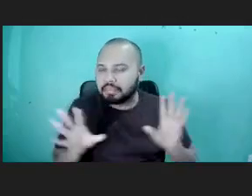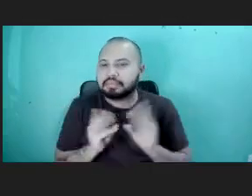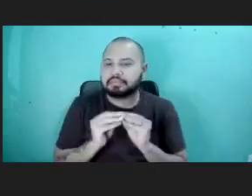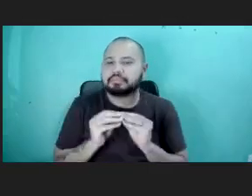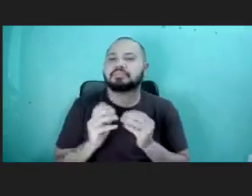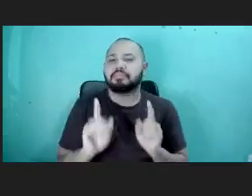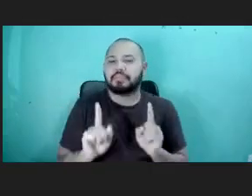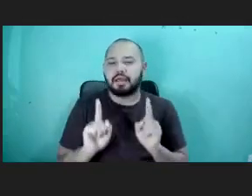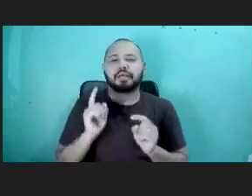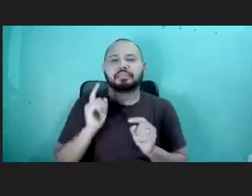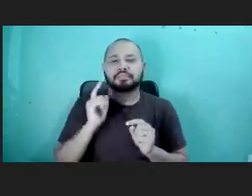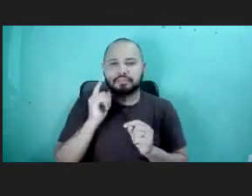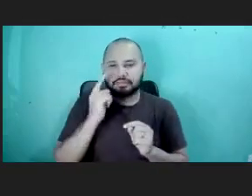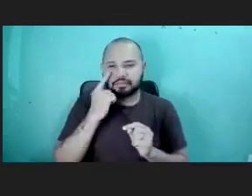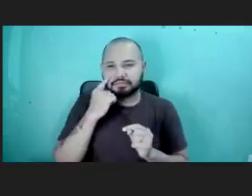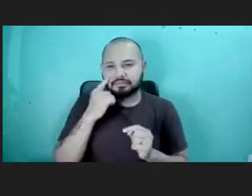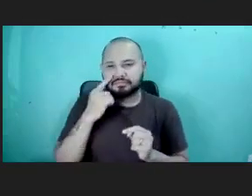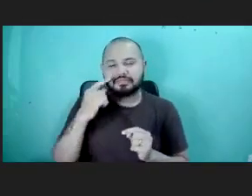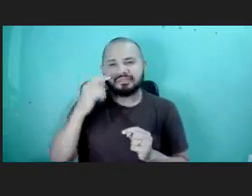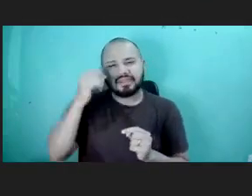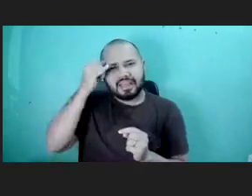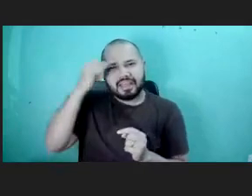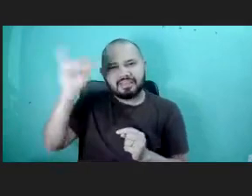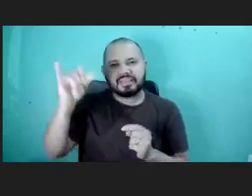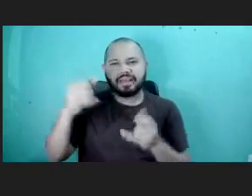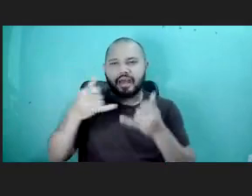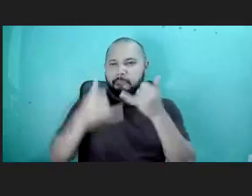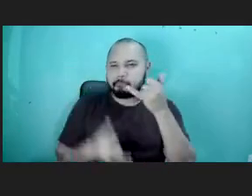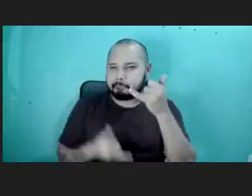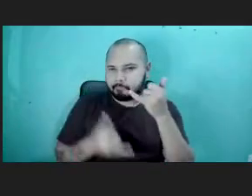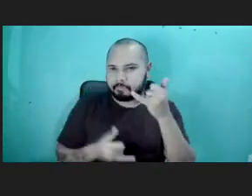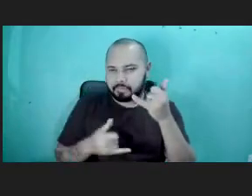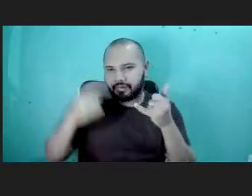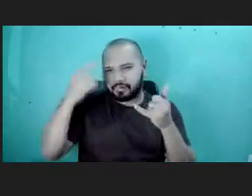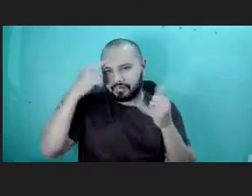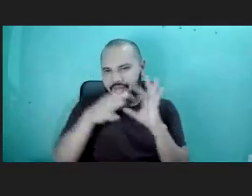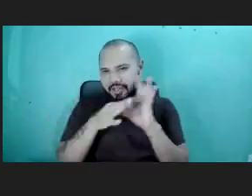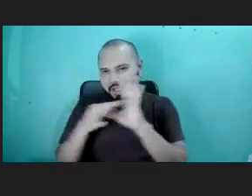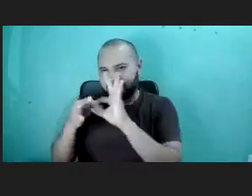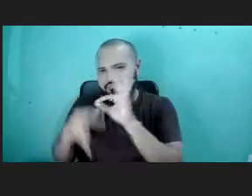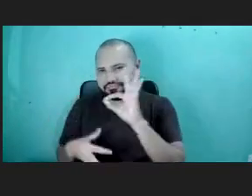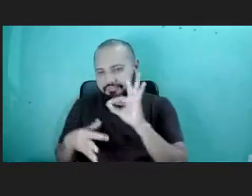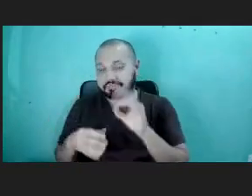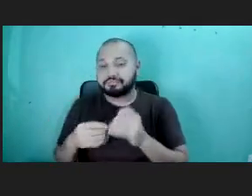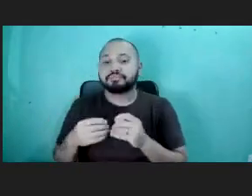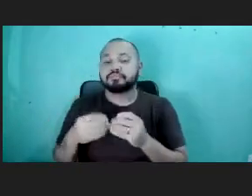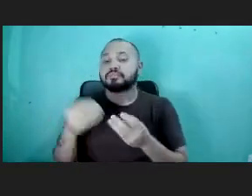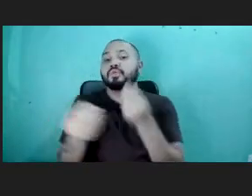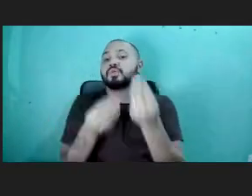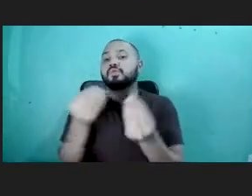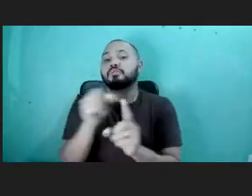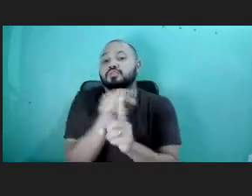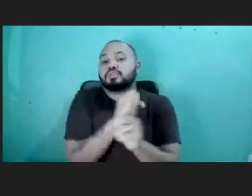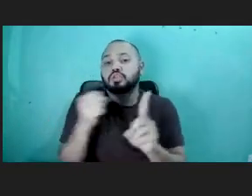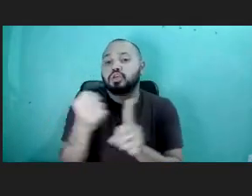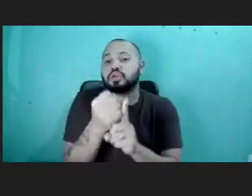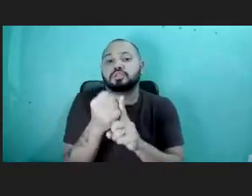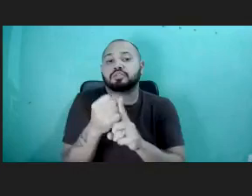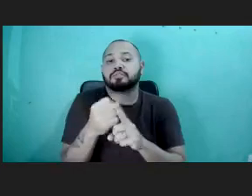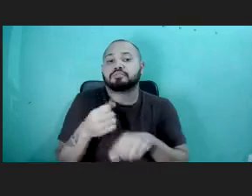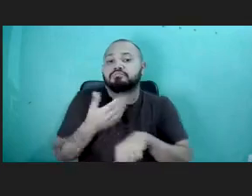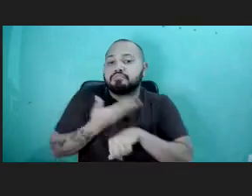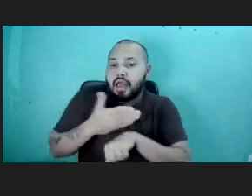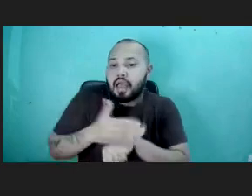um adendo, para não perder o fio da meada. Como socialmente a gente se organiza? Através de práticas discursivas, através